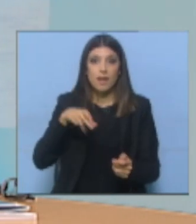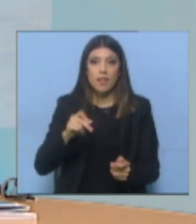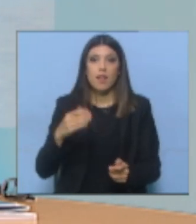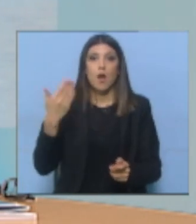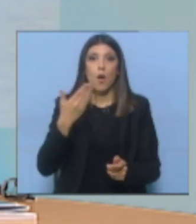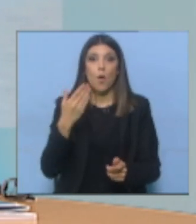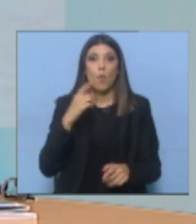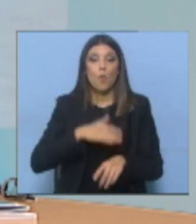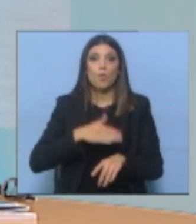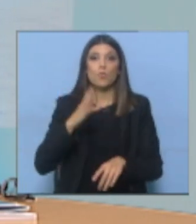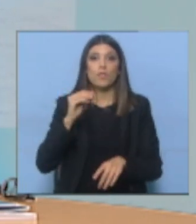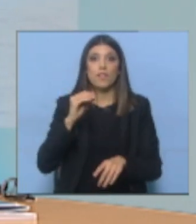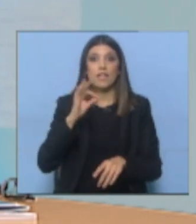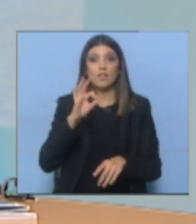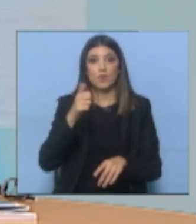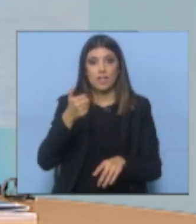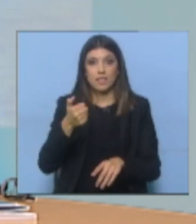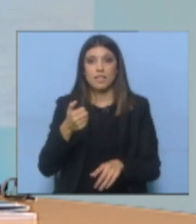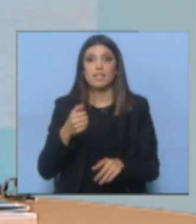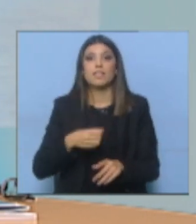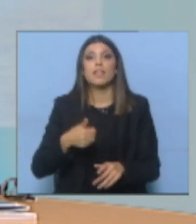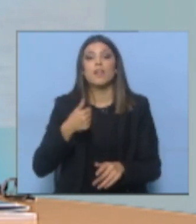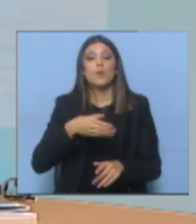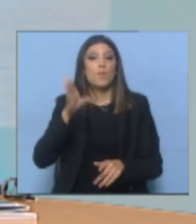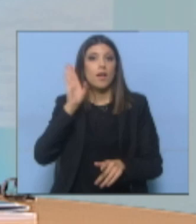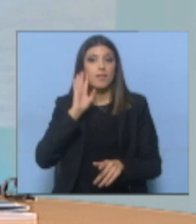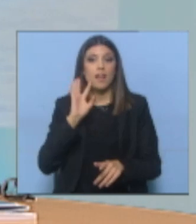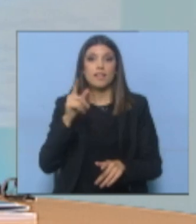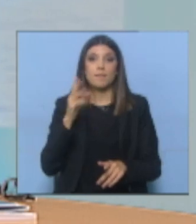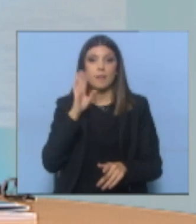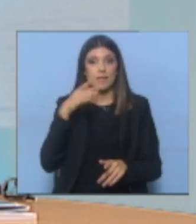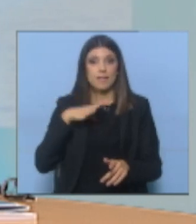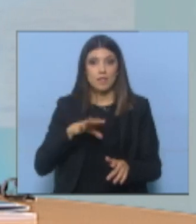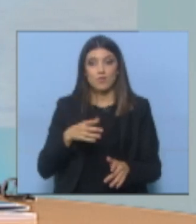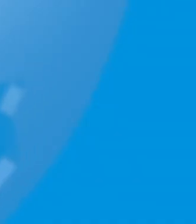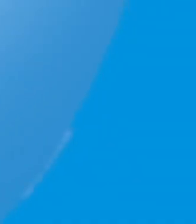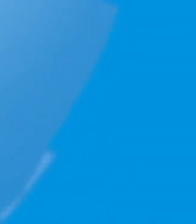forem 22h45. Votos de uma ótima tarde e até amanhã, se Deus quiser.